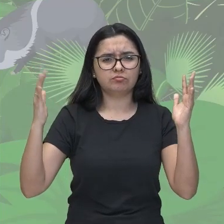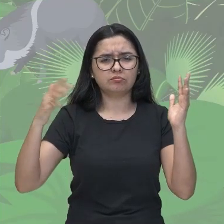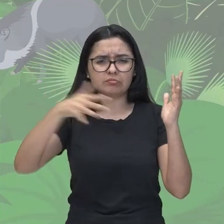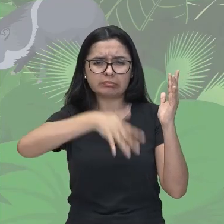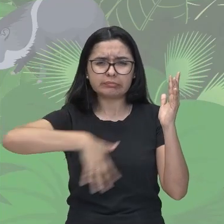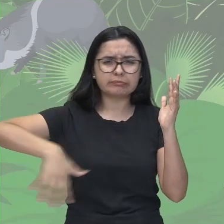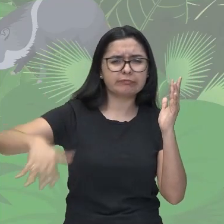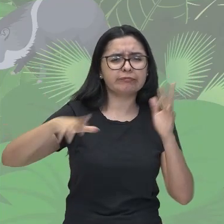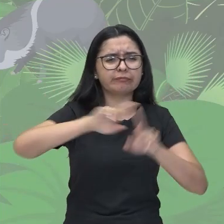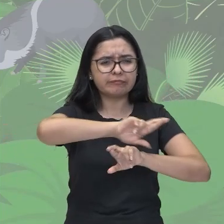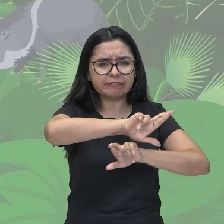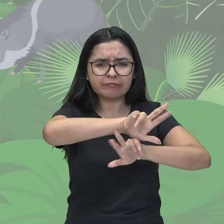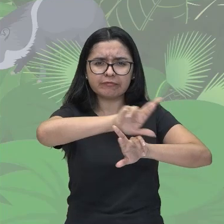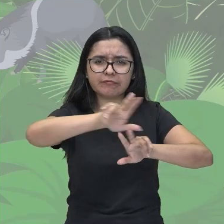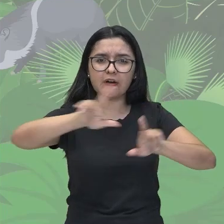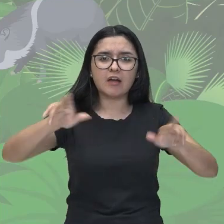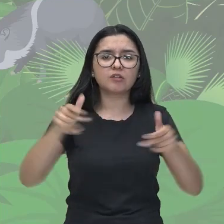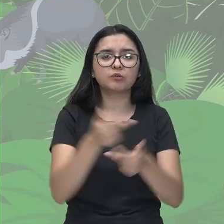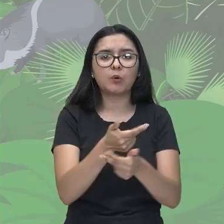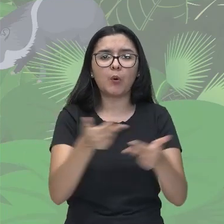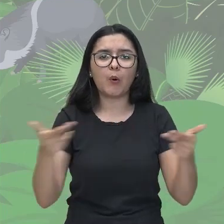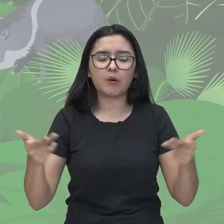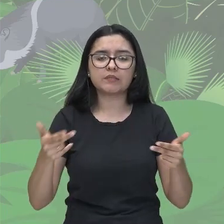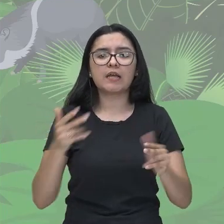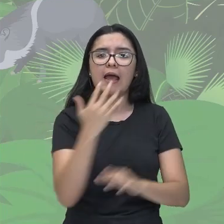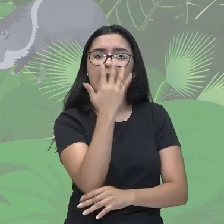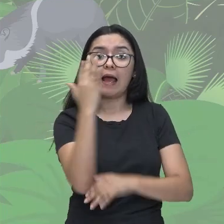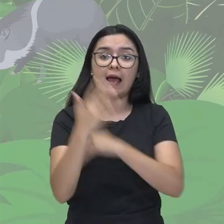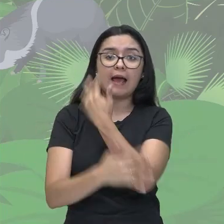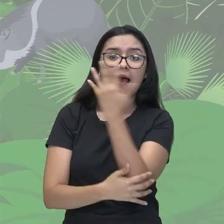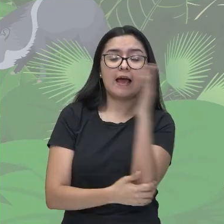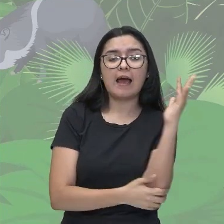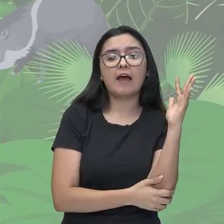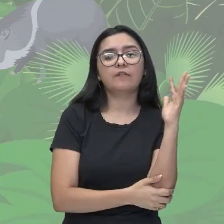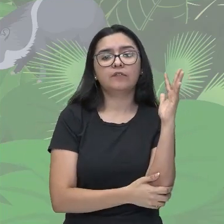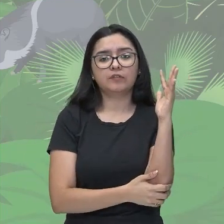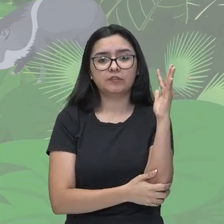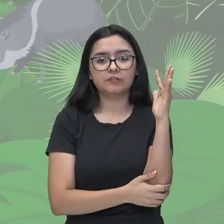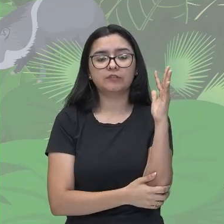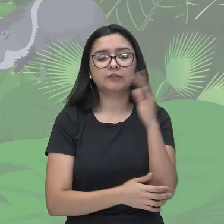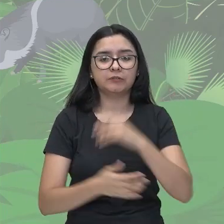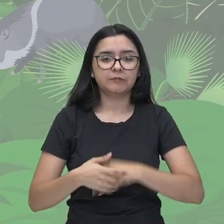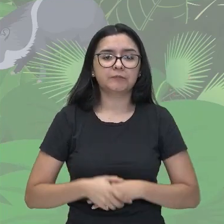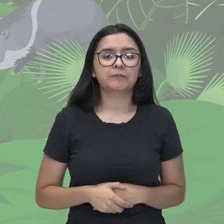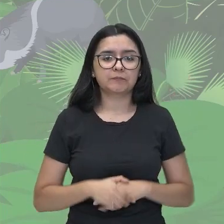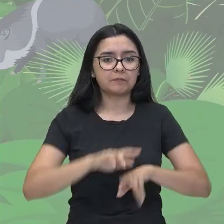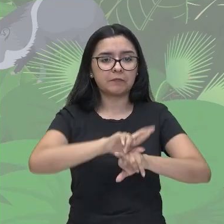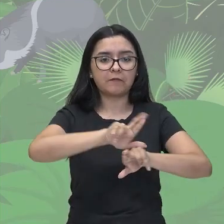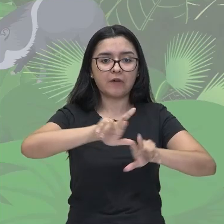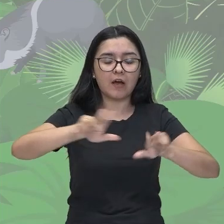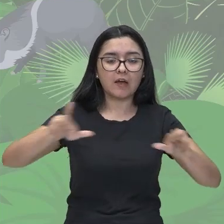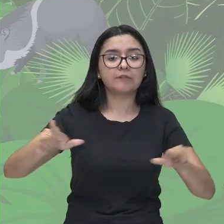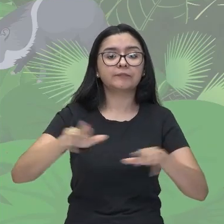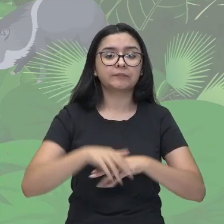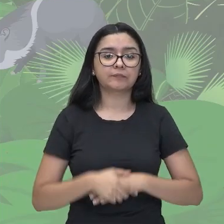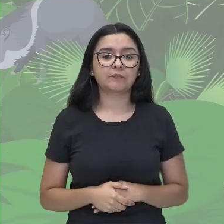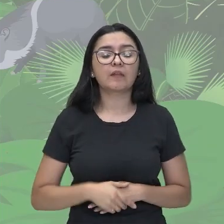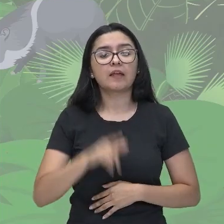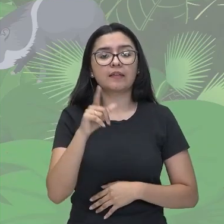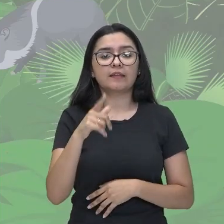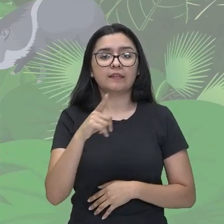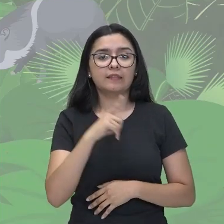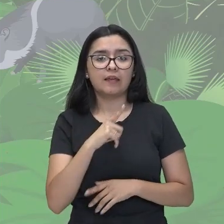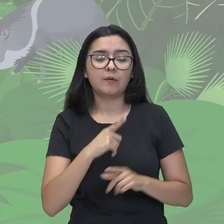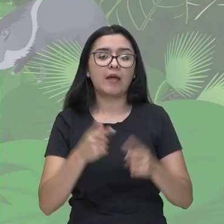de coisas, né, de árvores, de natureza, né, nós temos aqui a onça,